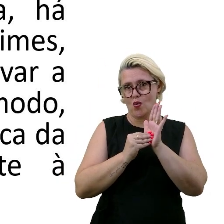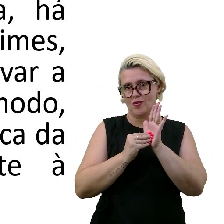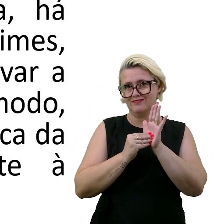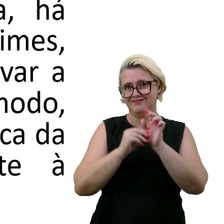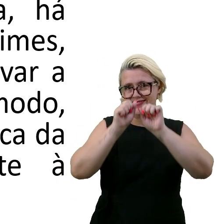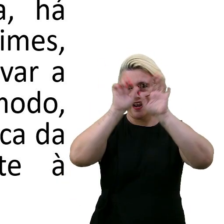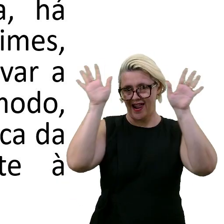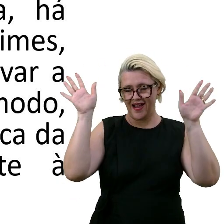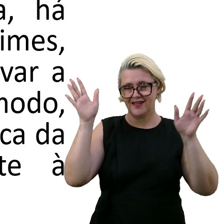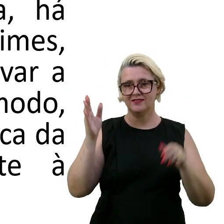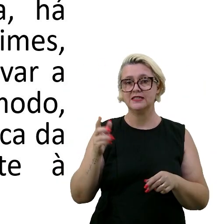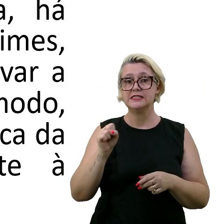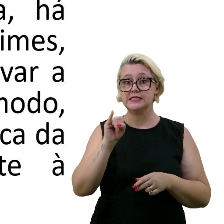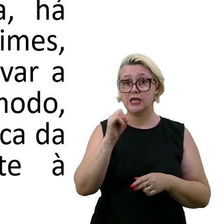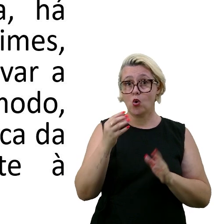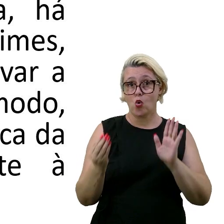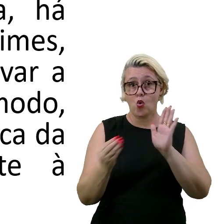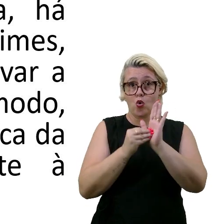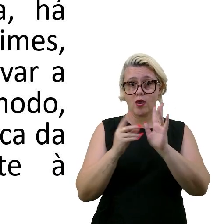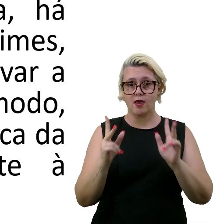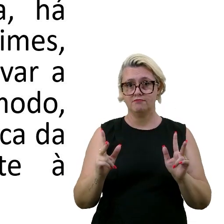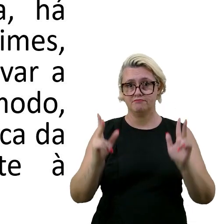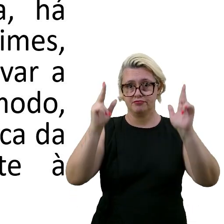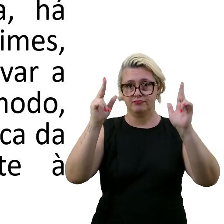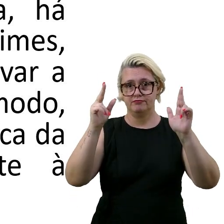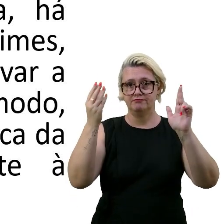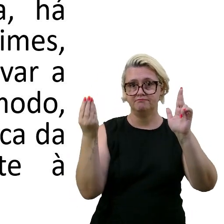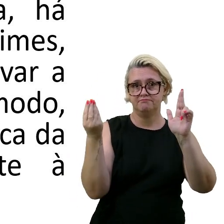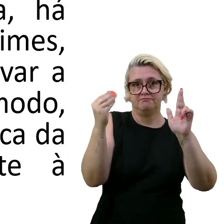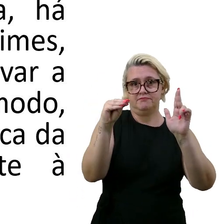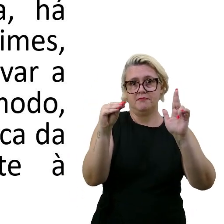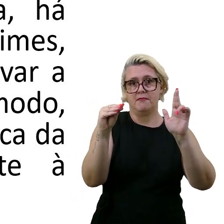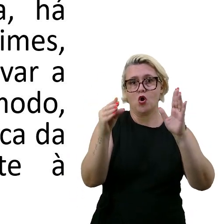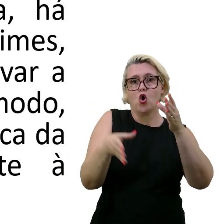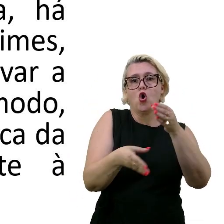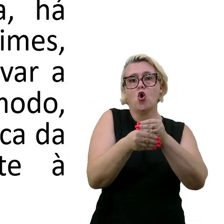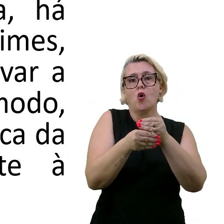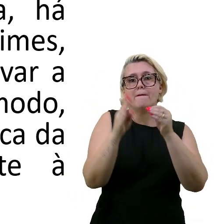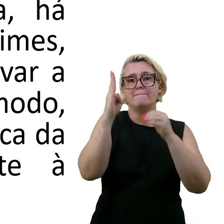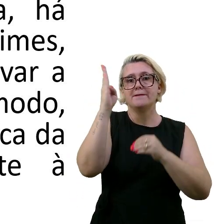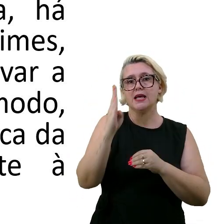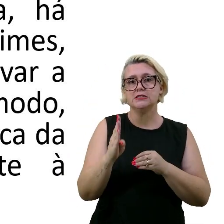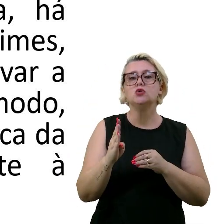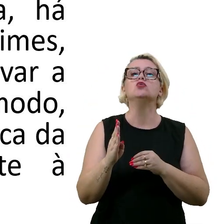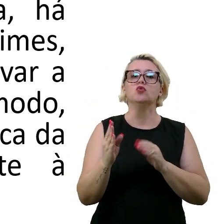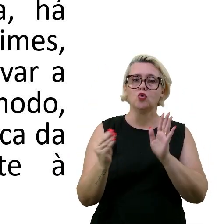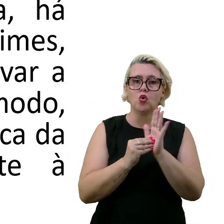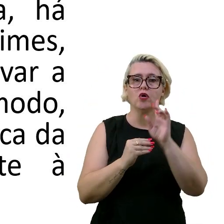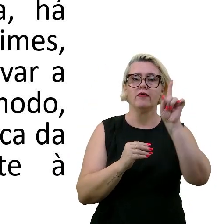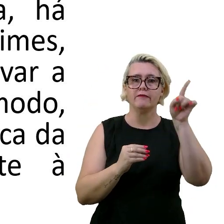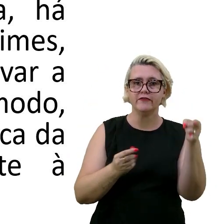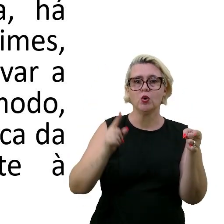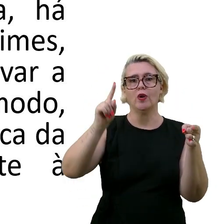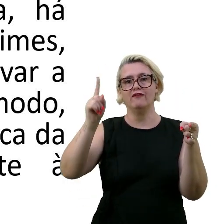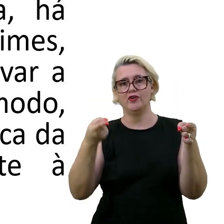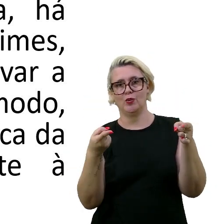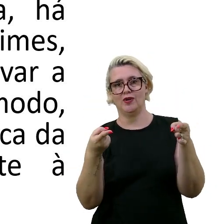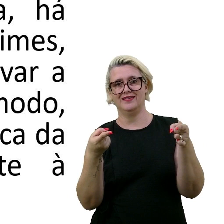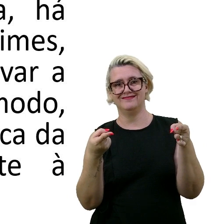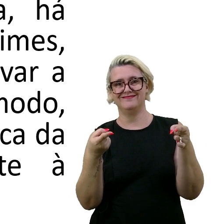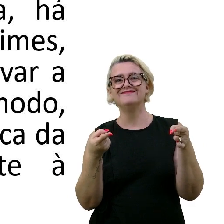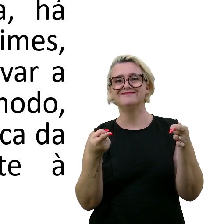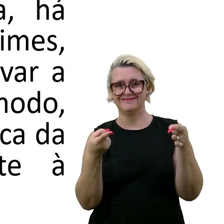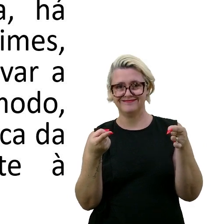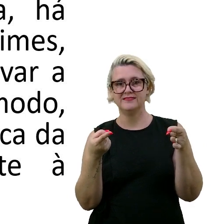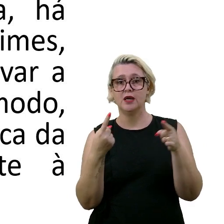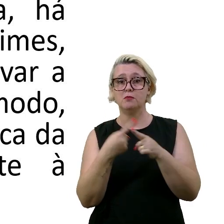eu fiz esse corte para colocar a explicação, eu coloquei as duas vírgulas, vírgula antes e vírgula depois,